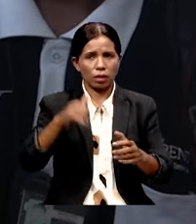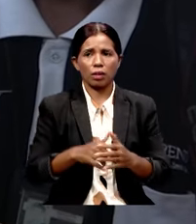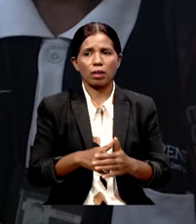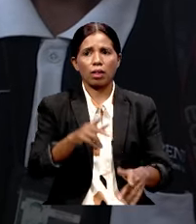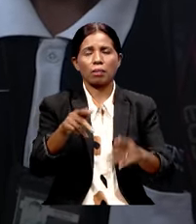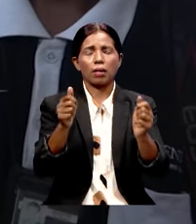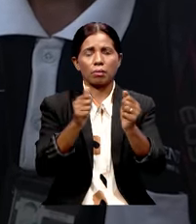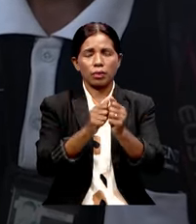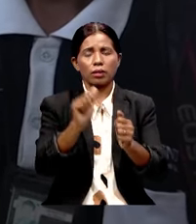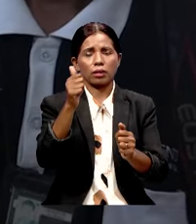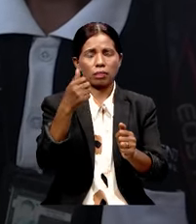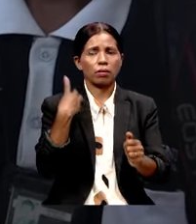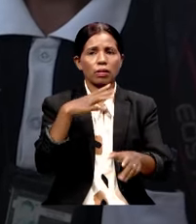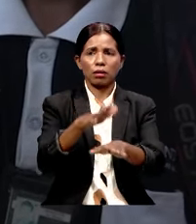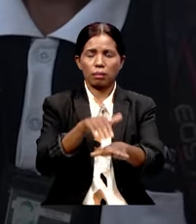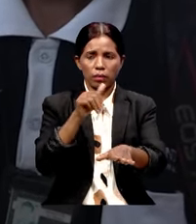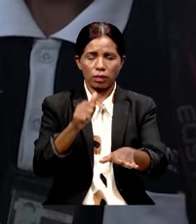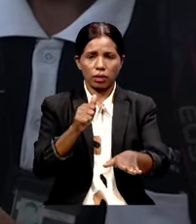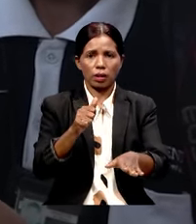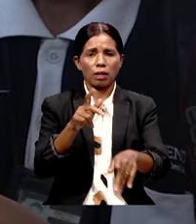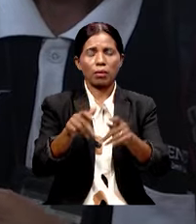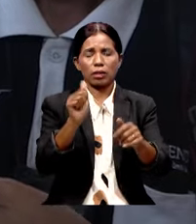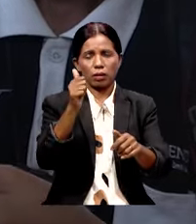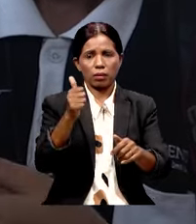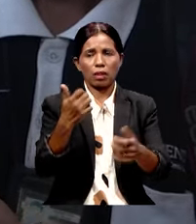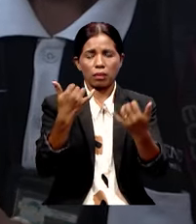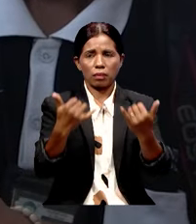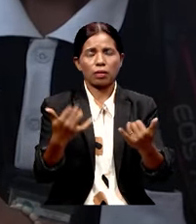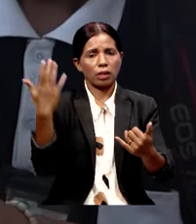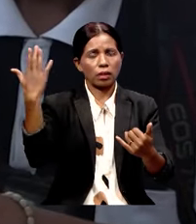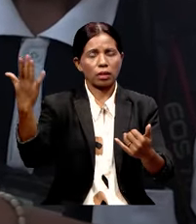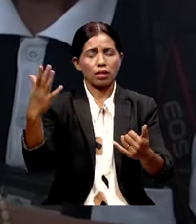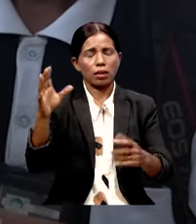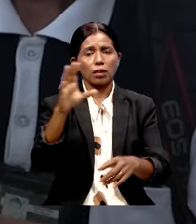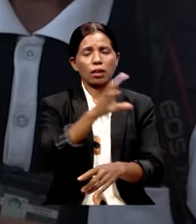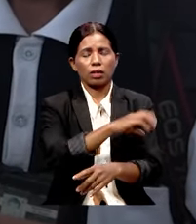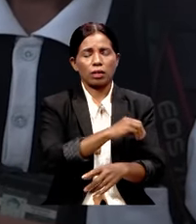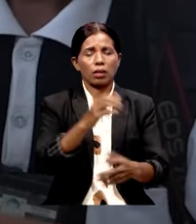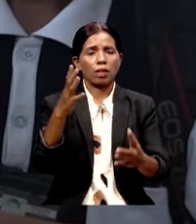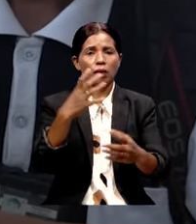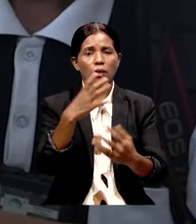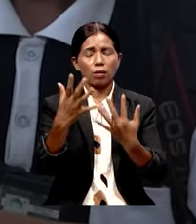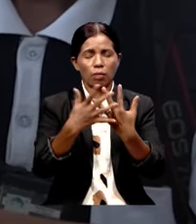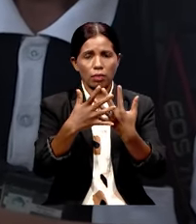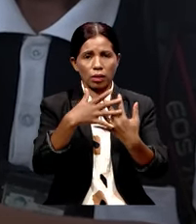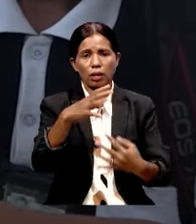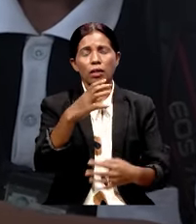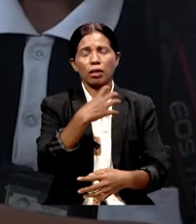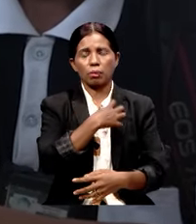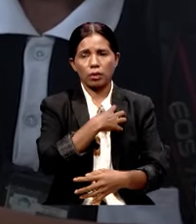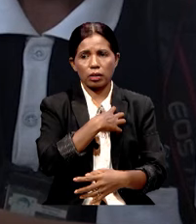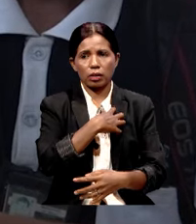sanu luresi ta ita bolona na sanu luresi ma agora da kena komando munisipal mera e hena sin hatete si falta